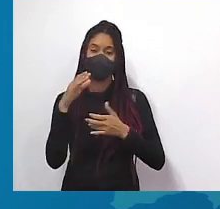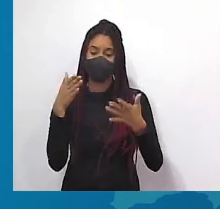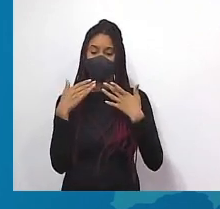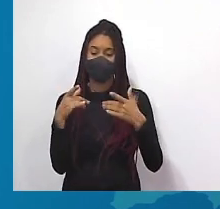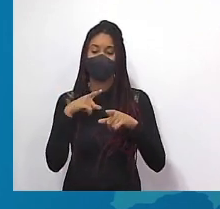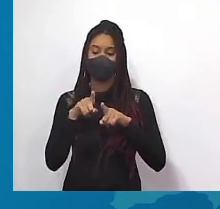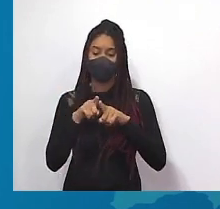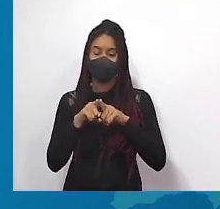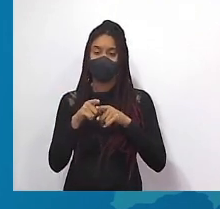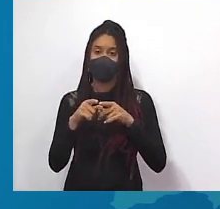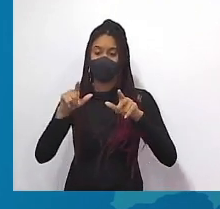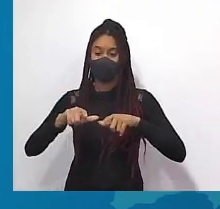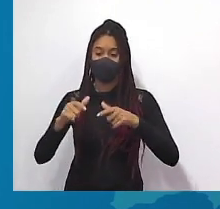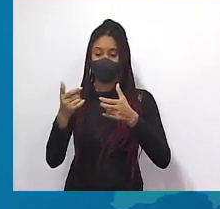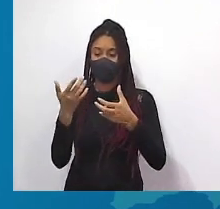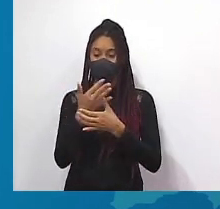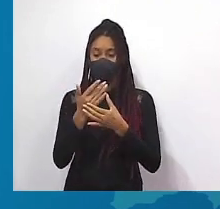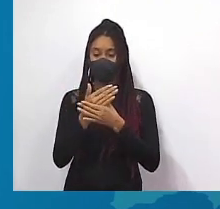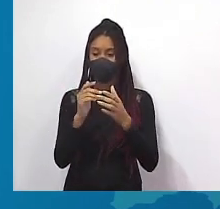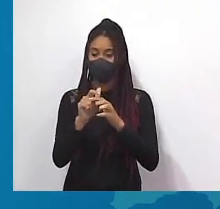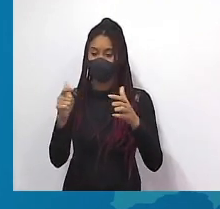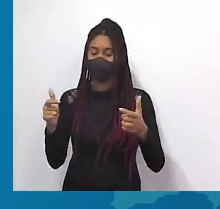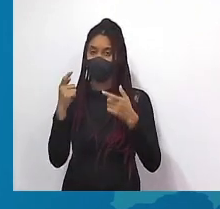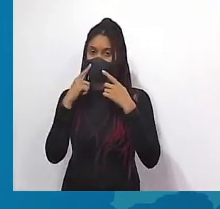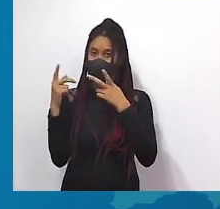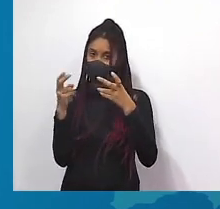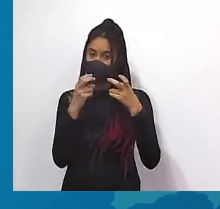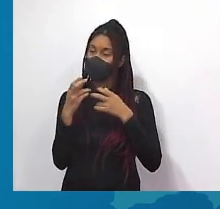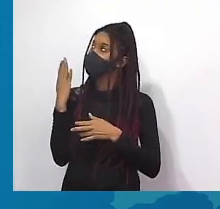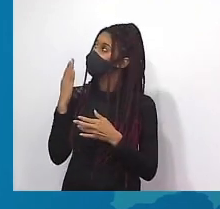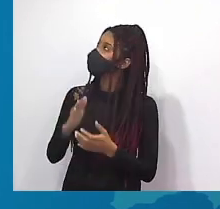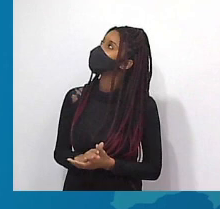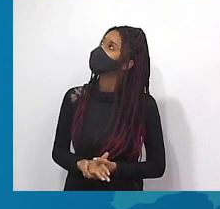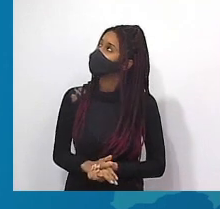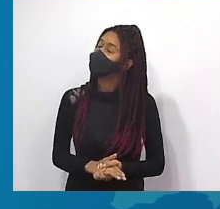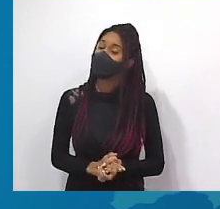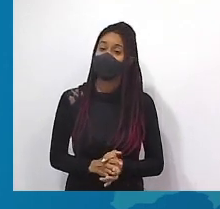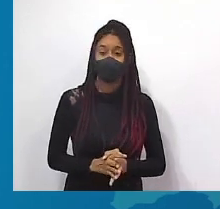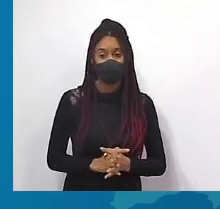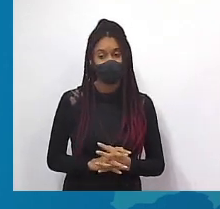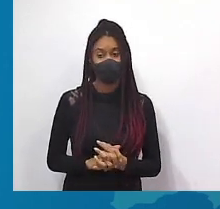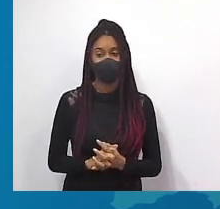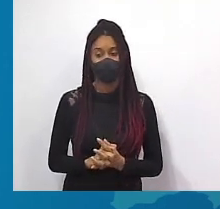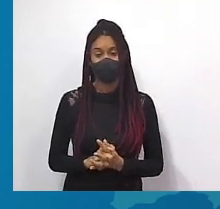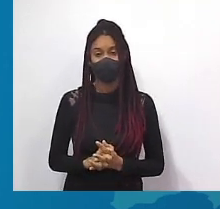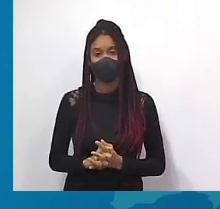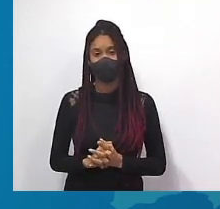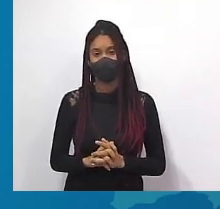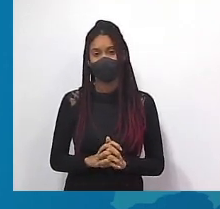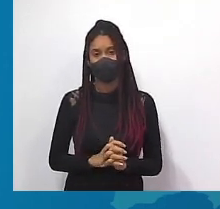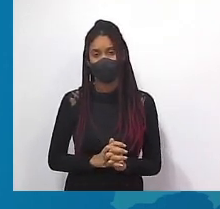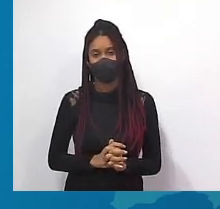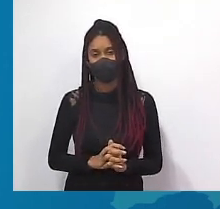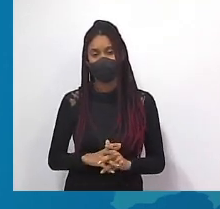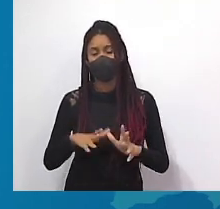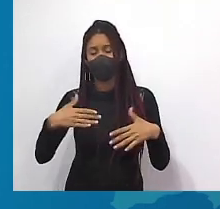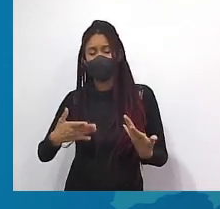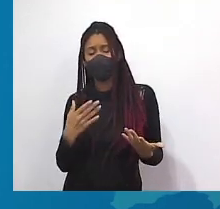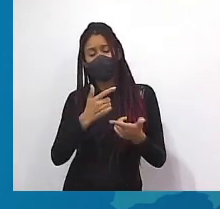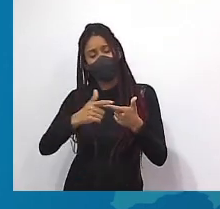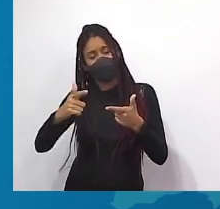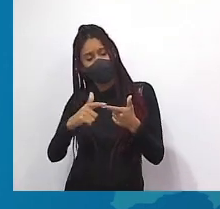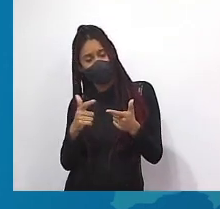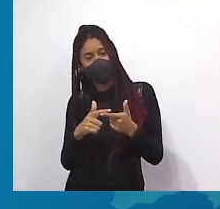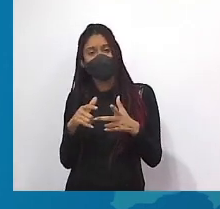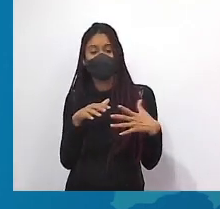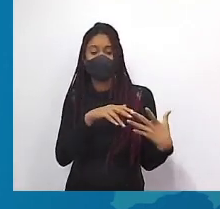ter grandes cidades. Veja só, um dos grandes problemas ambientais assim, do mundo é a atividade industrial, né?